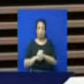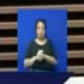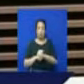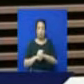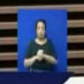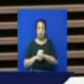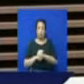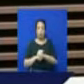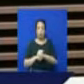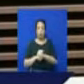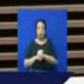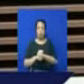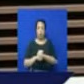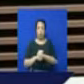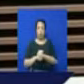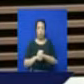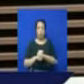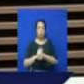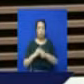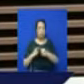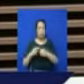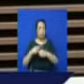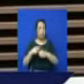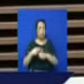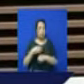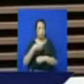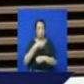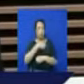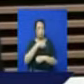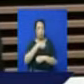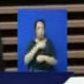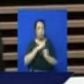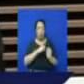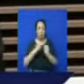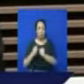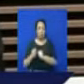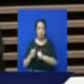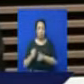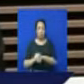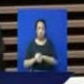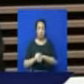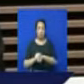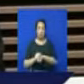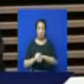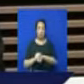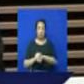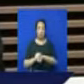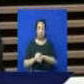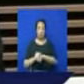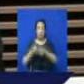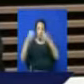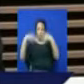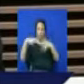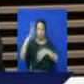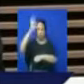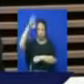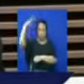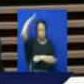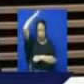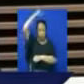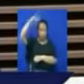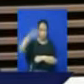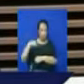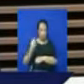cidade realmente possa receber essa moção do Espírito Santo. Todos nós somos governantes, temos uma